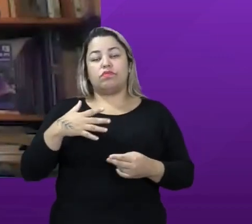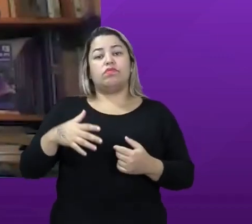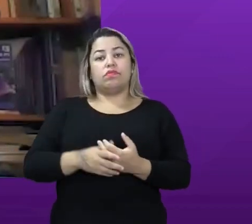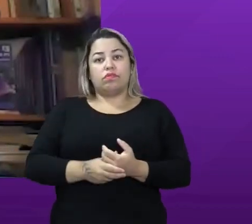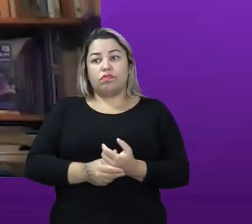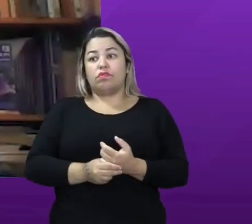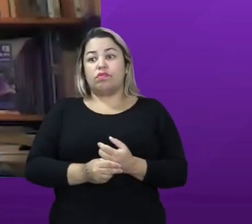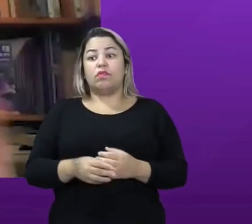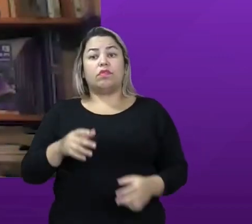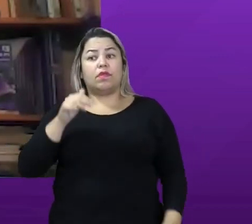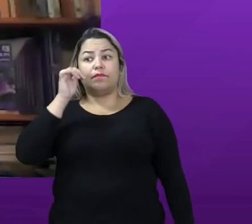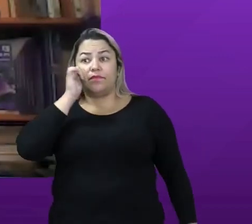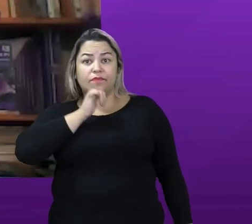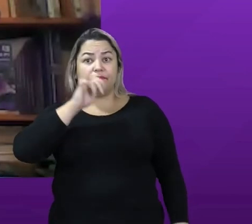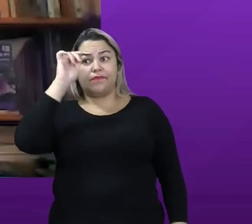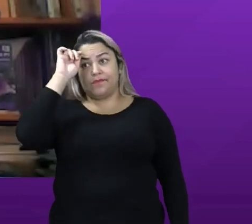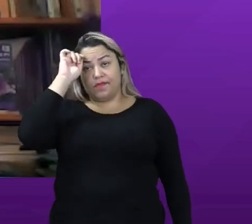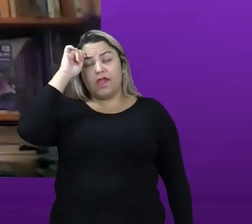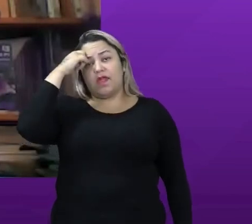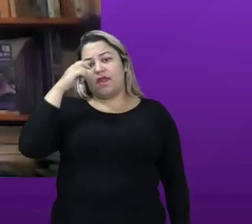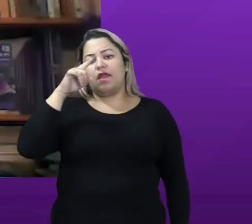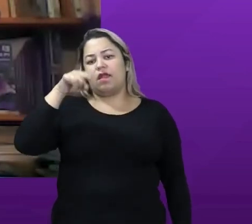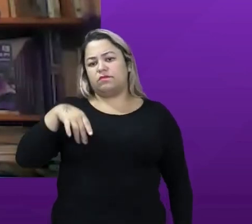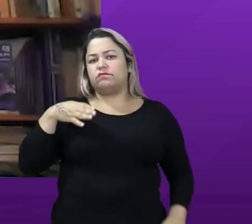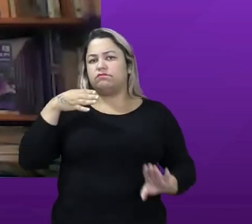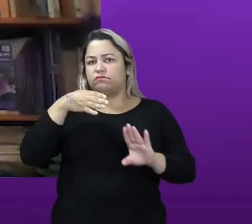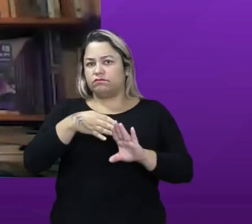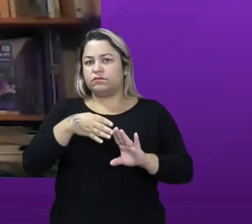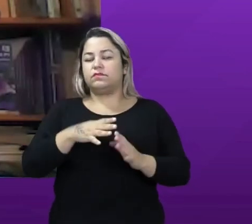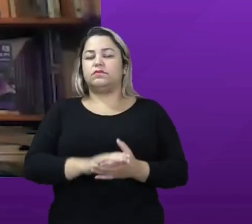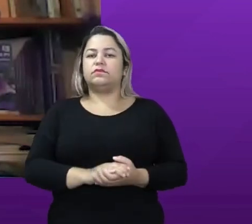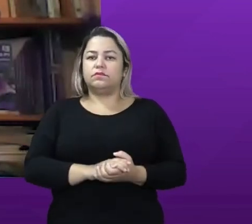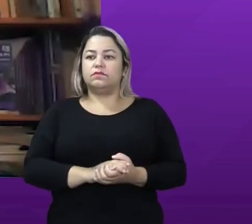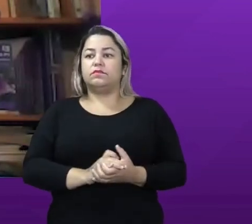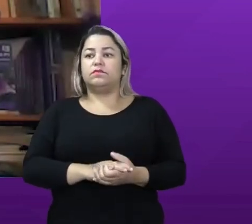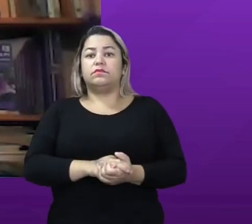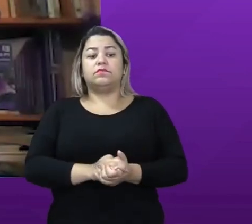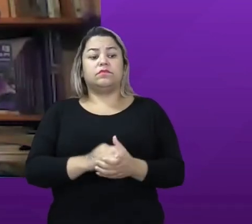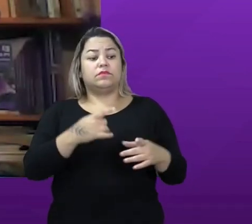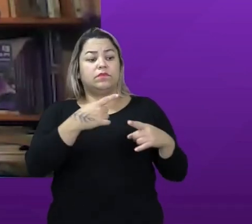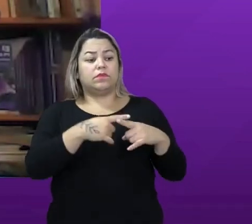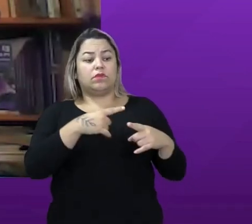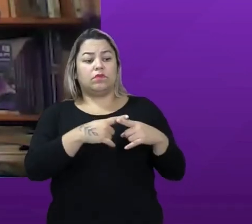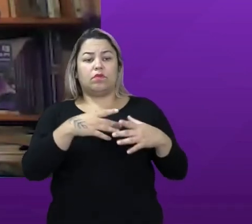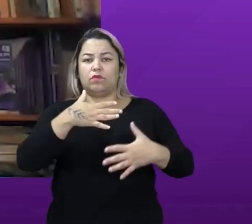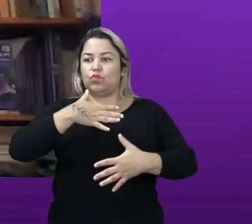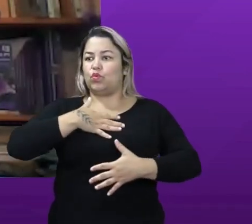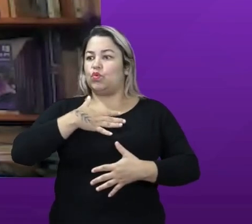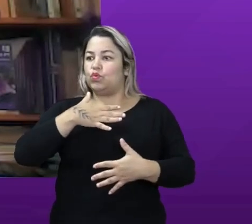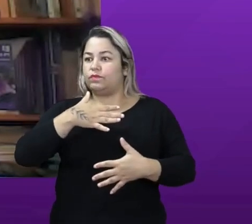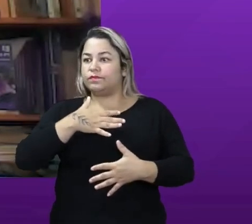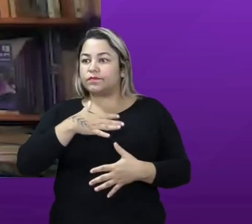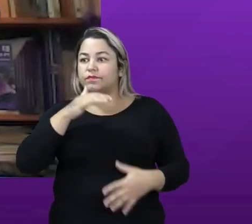no caso da população negra, é um elemento central. Central porque sobre o nosso corpo